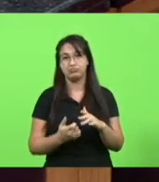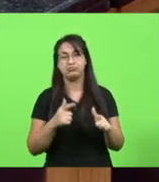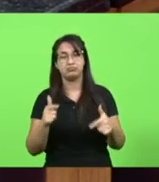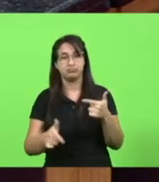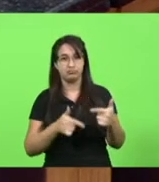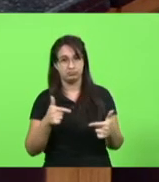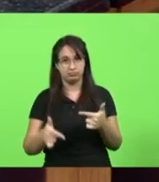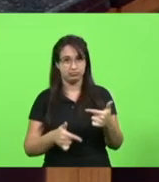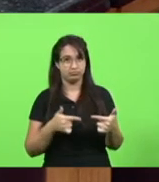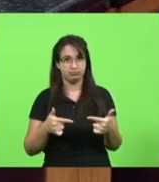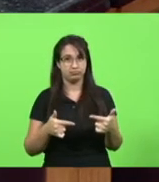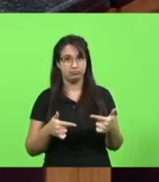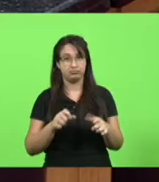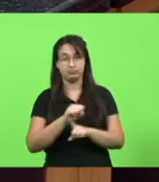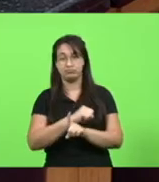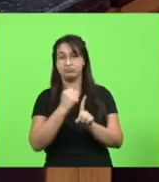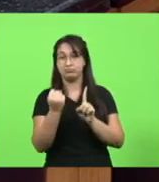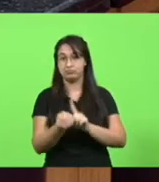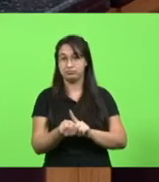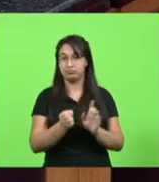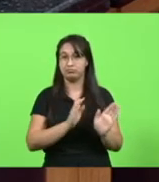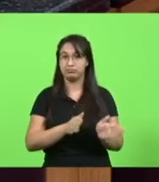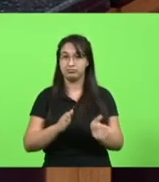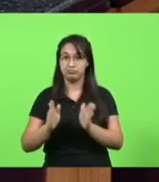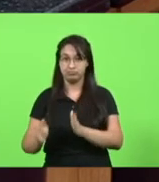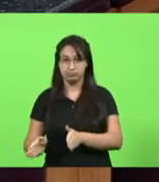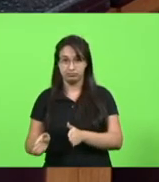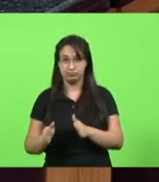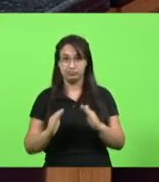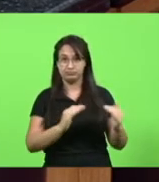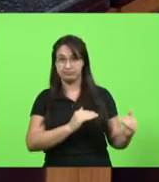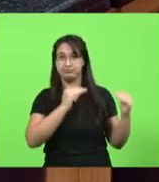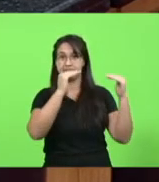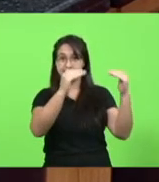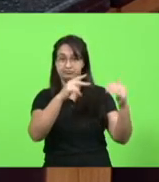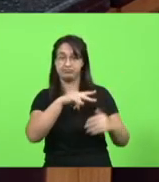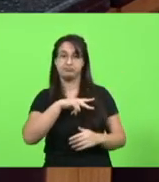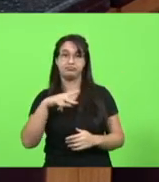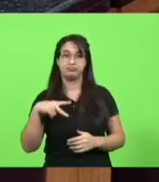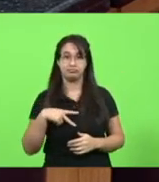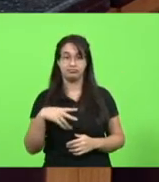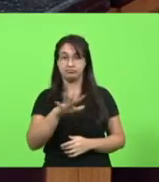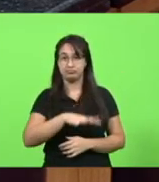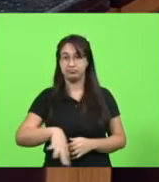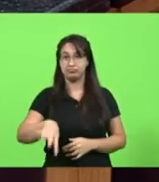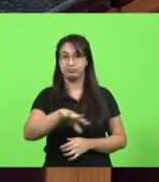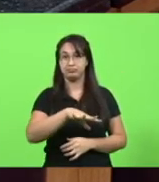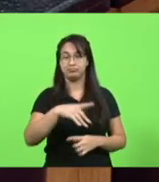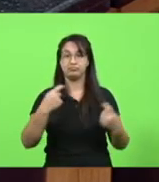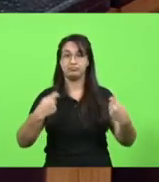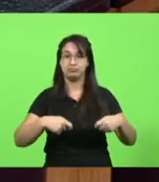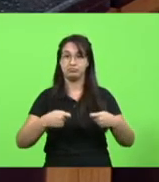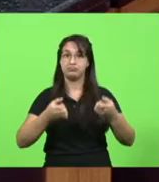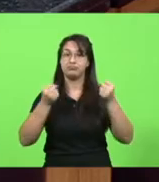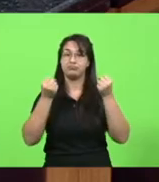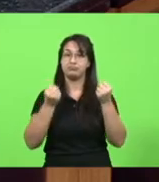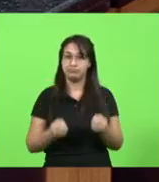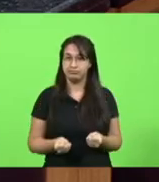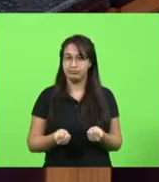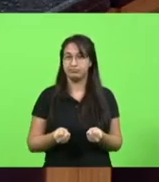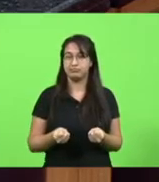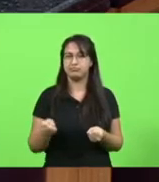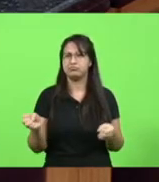trabalhadores, seja a sociedade organizada, seja as autoridades públicas. Nós precisamos firmar novos